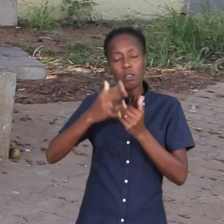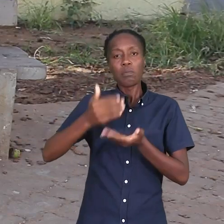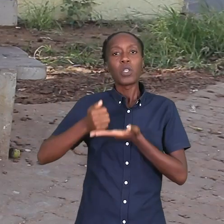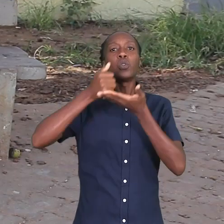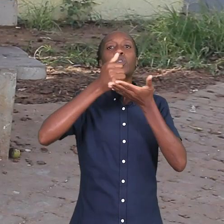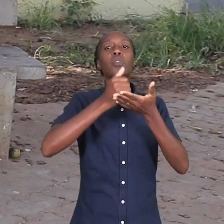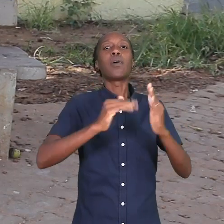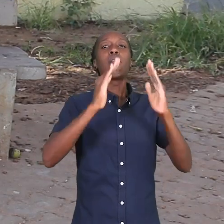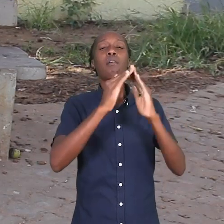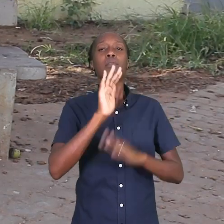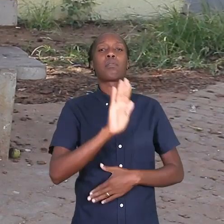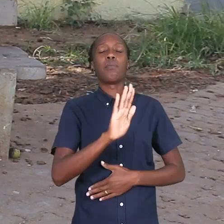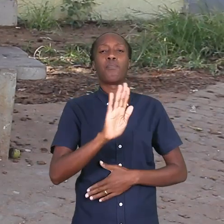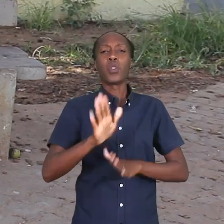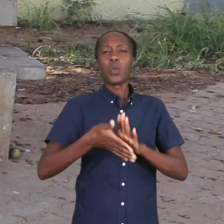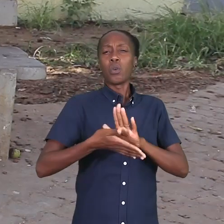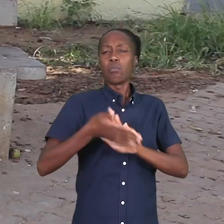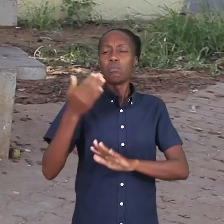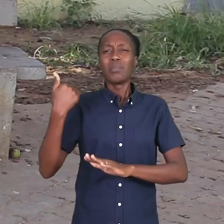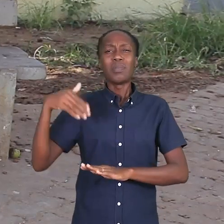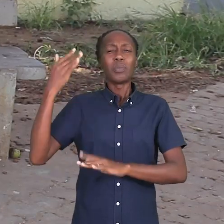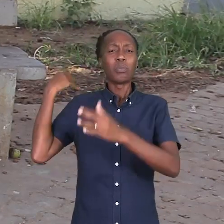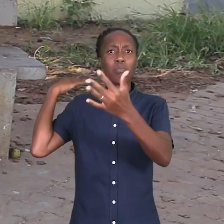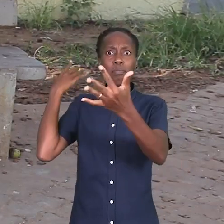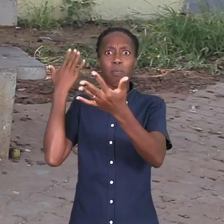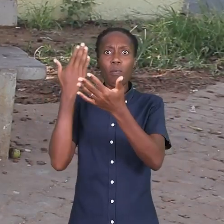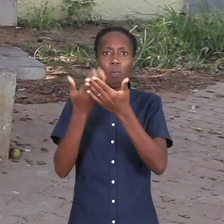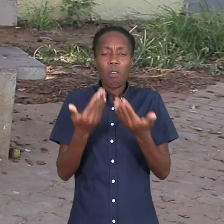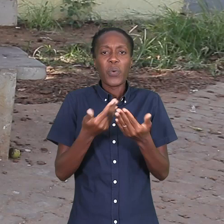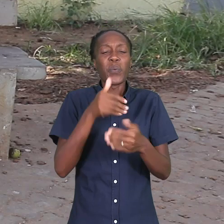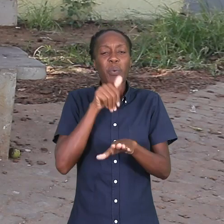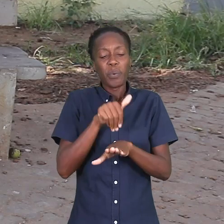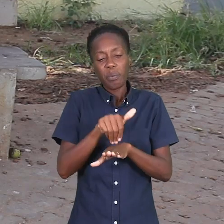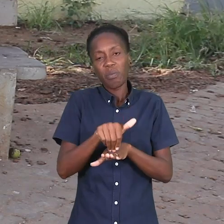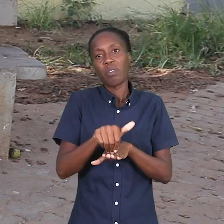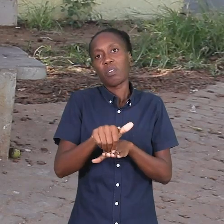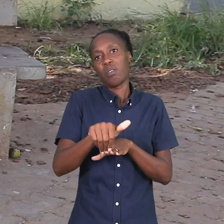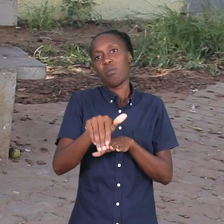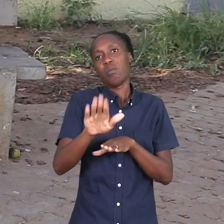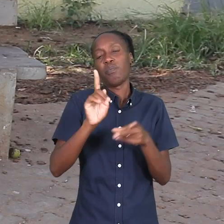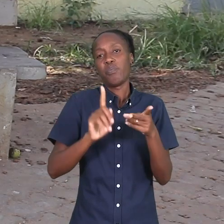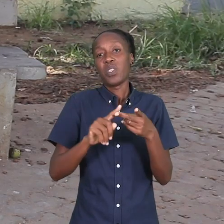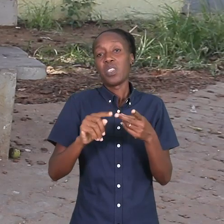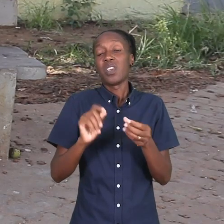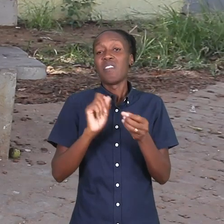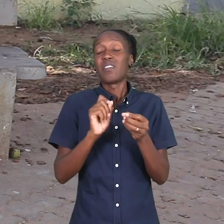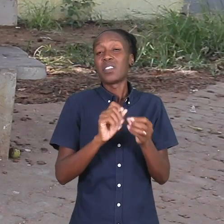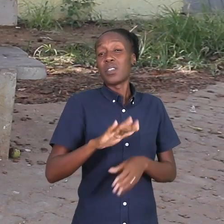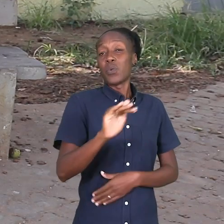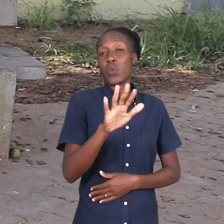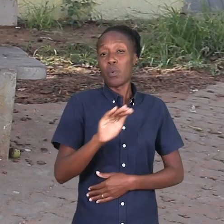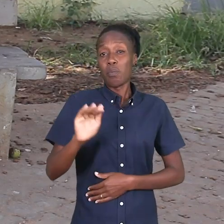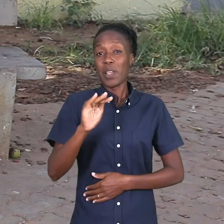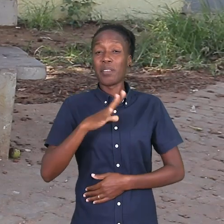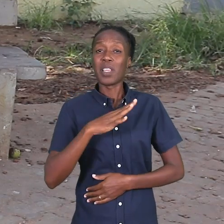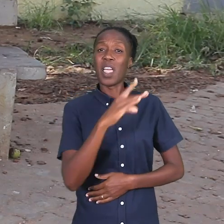de casa. Então, com isso, verificamos que de lá até cá isso ainda tem continuado. Uhum. E